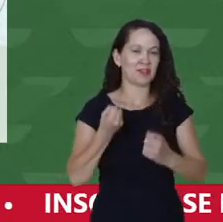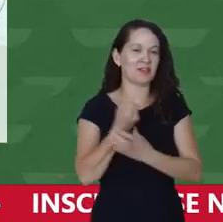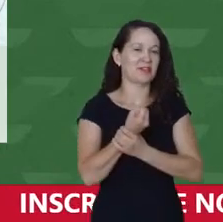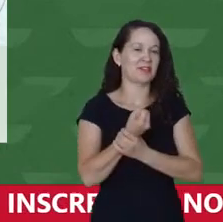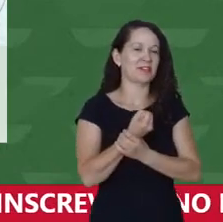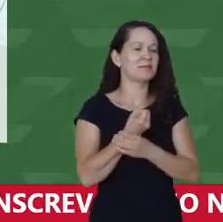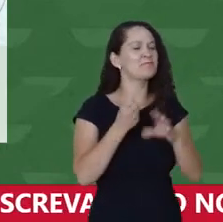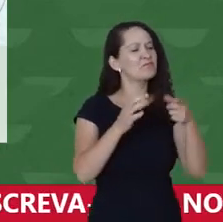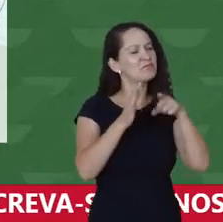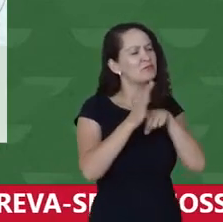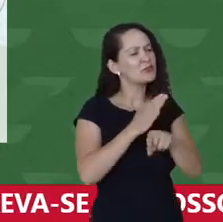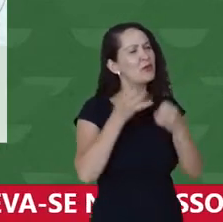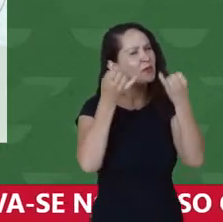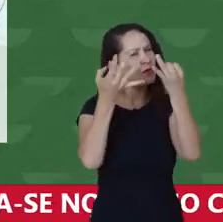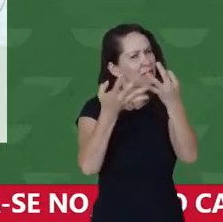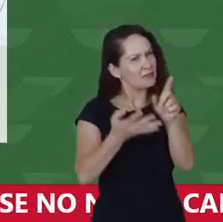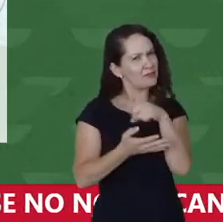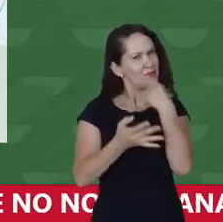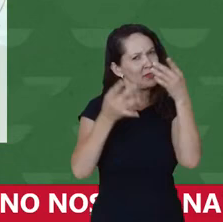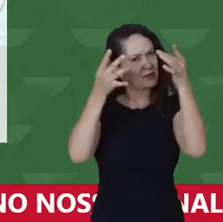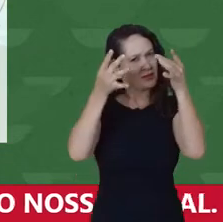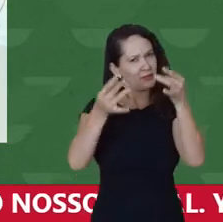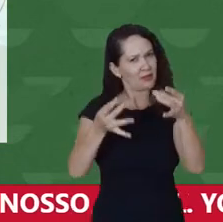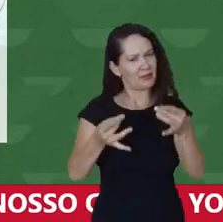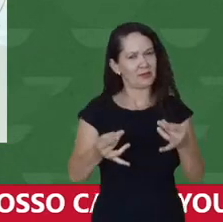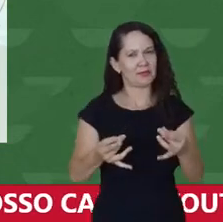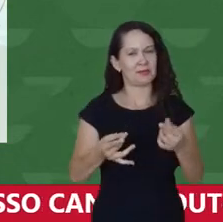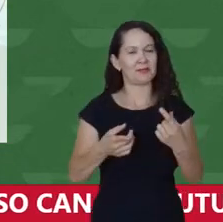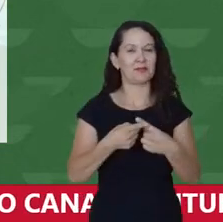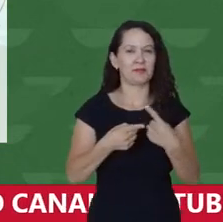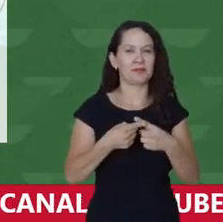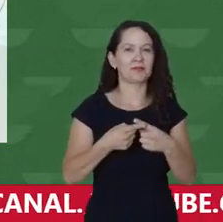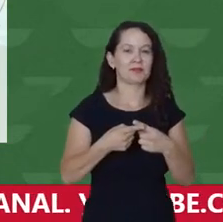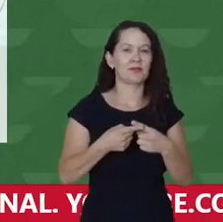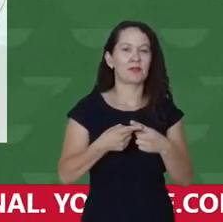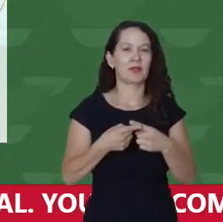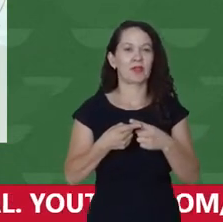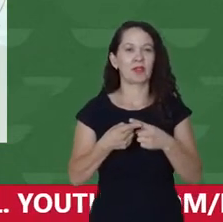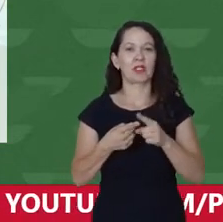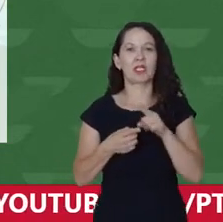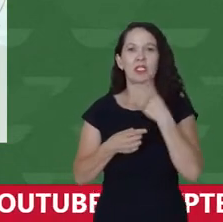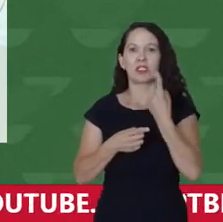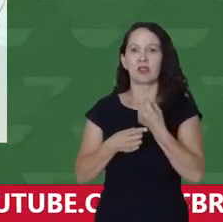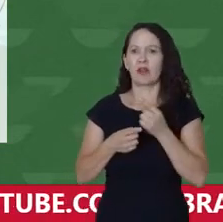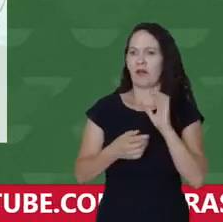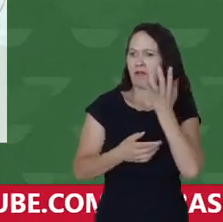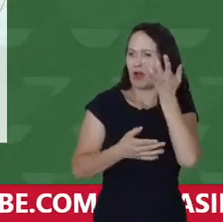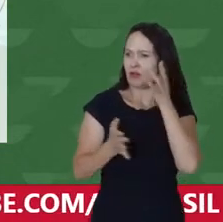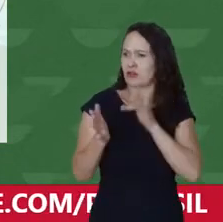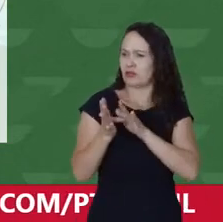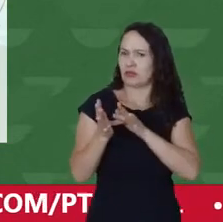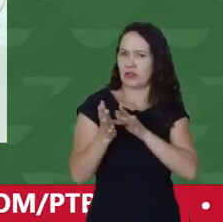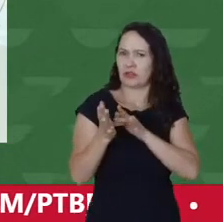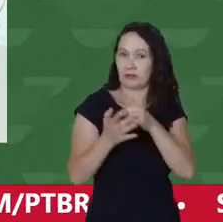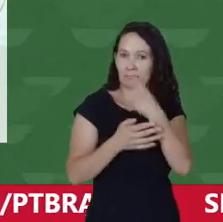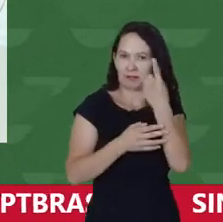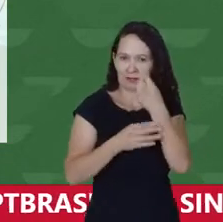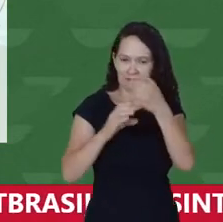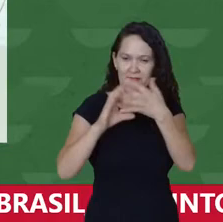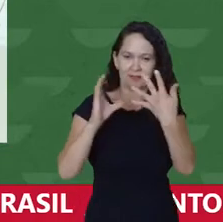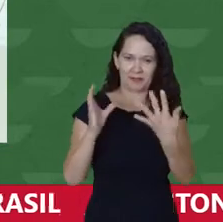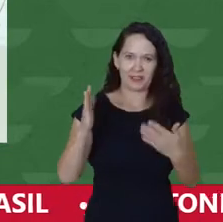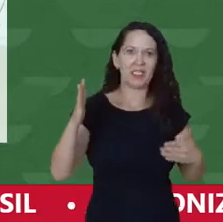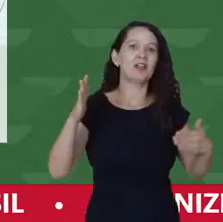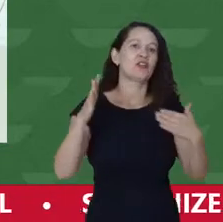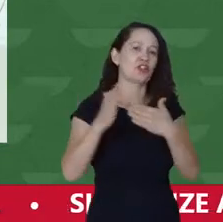que aprofundasse um pouco mais isso, porque isso é uma falácia. Esse é o primeiro aspecto. Vai atingir